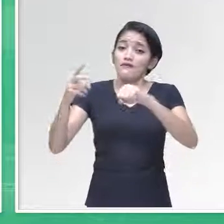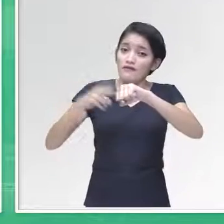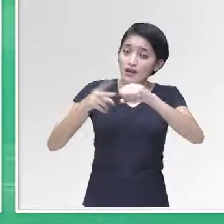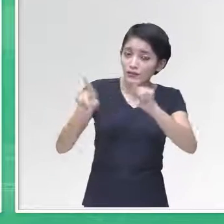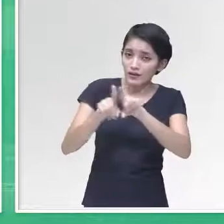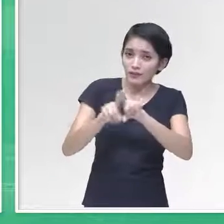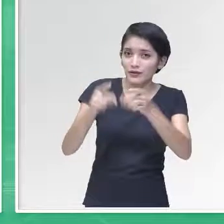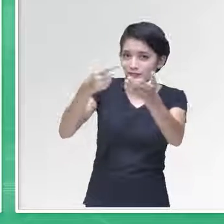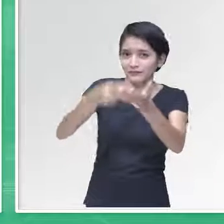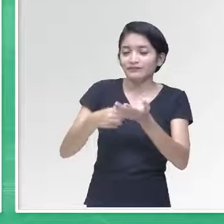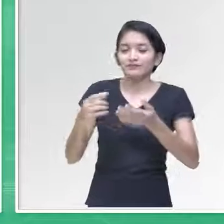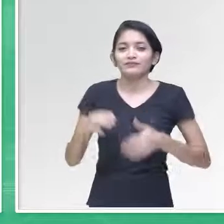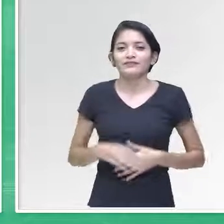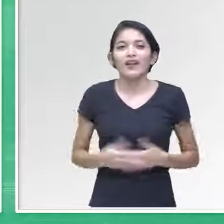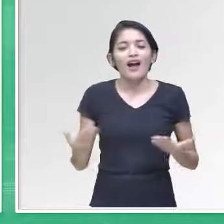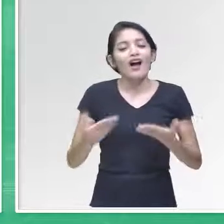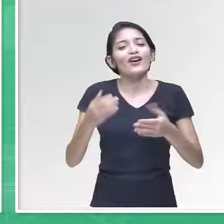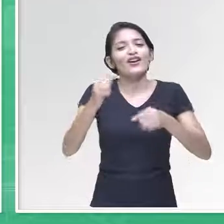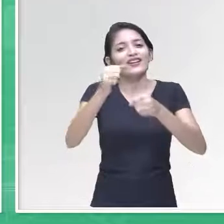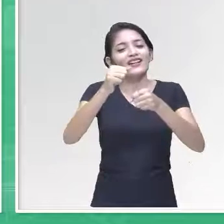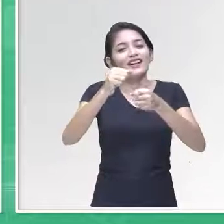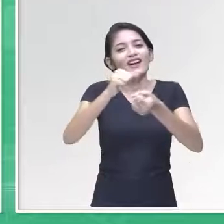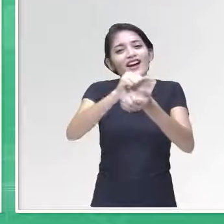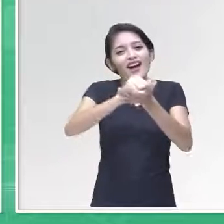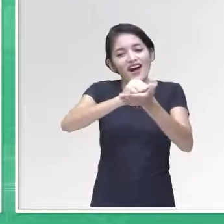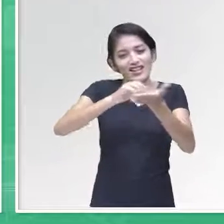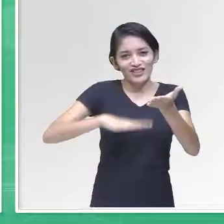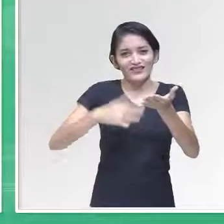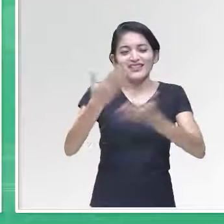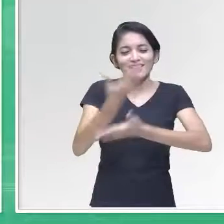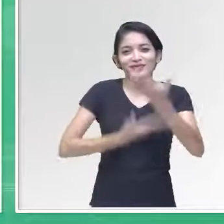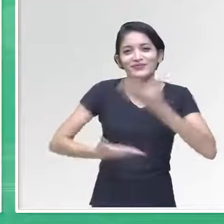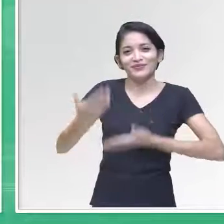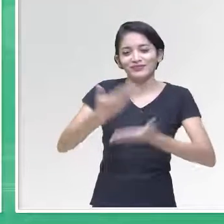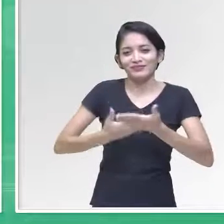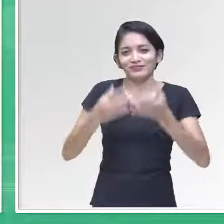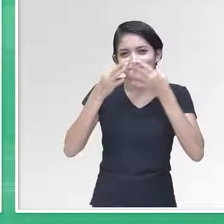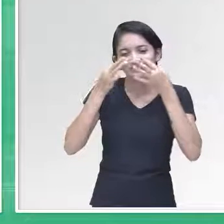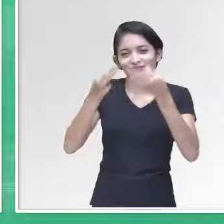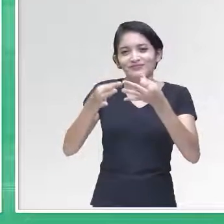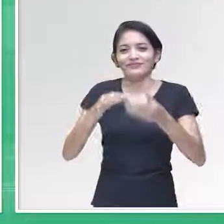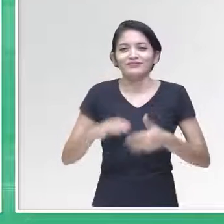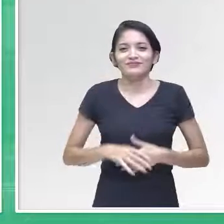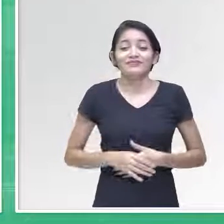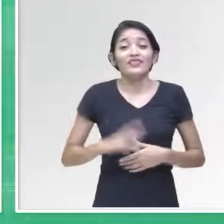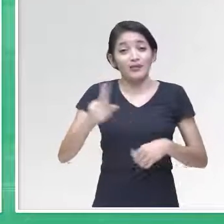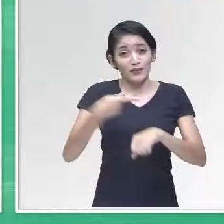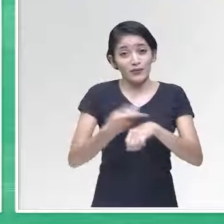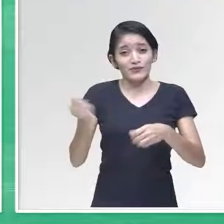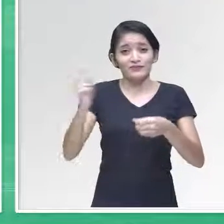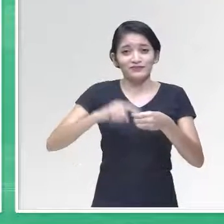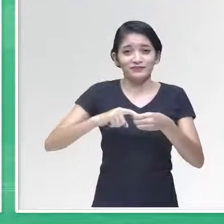Então, vamos chamar agora a dinâmica local interativa. Fiquem atentos aí, tá? Já já a gente volta.